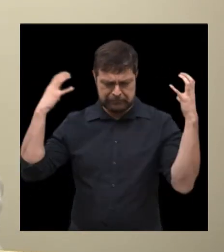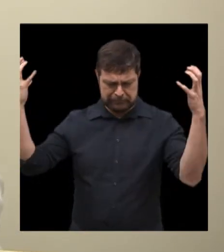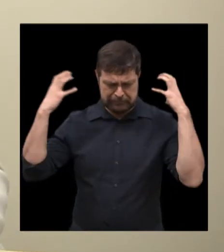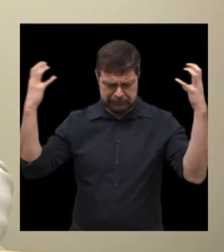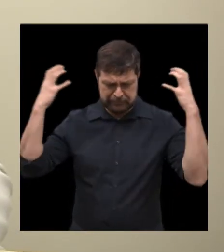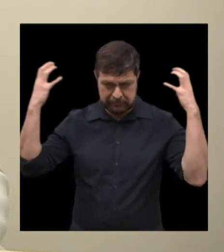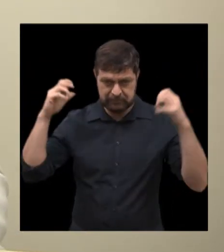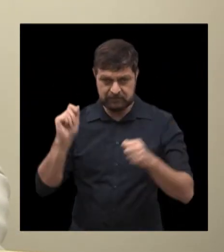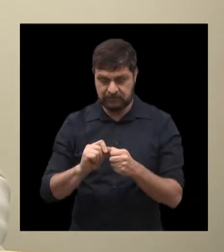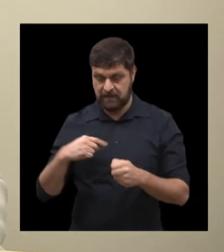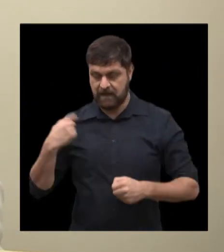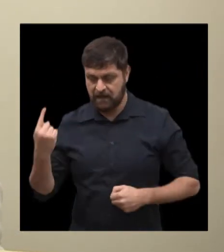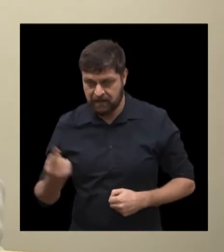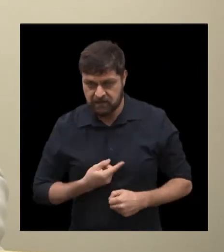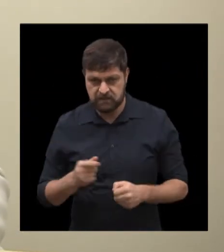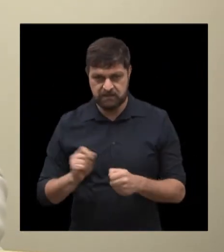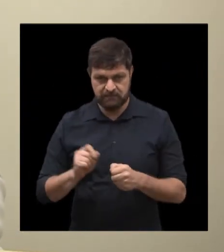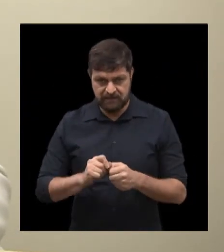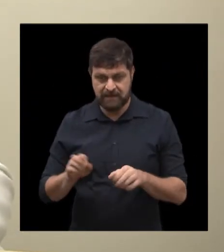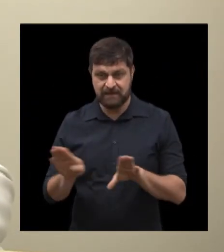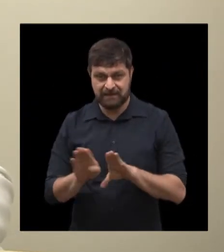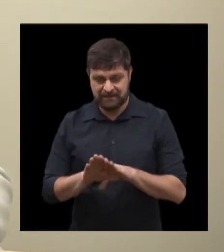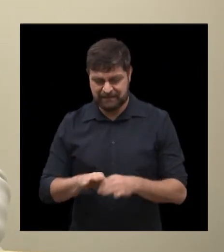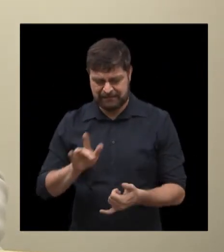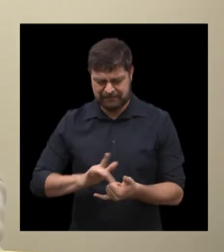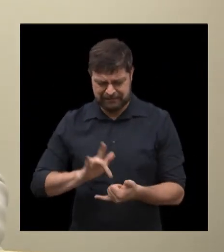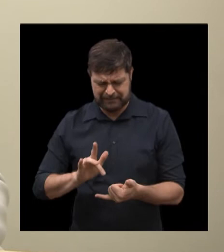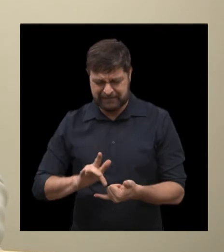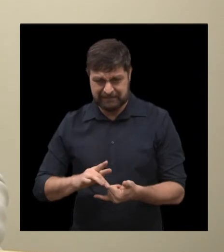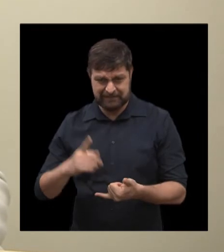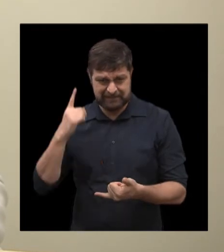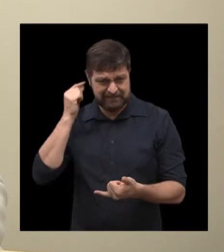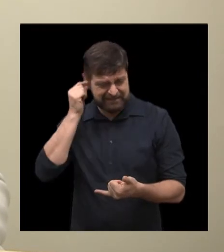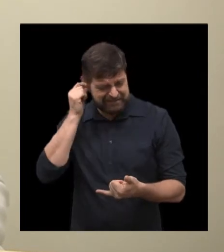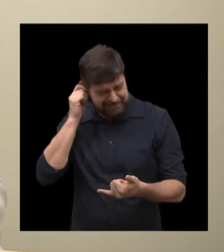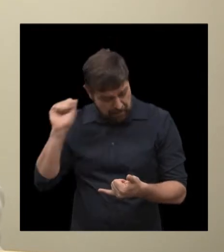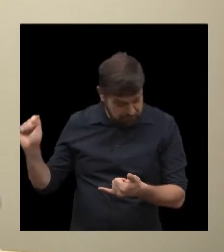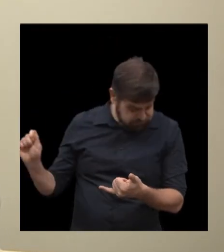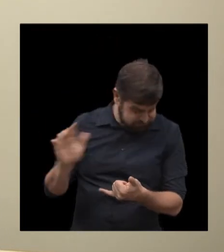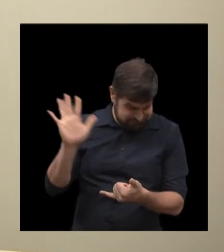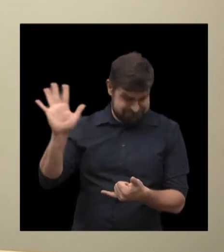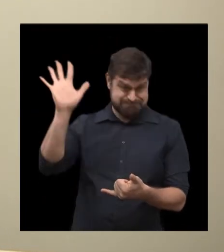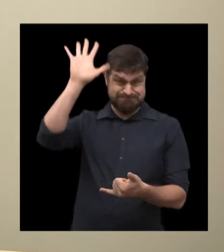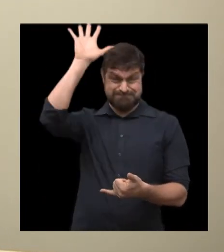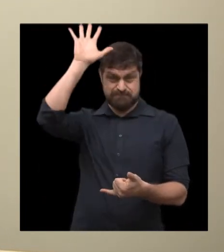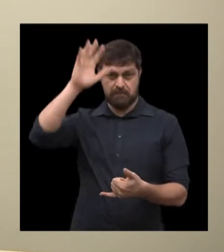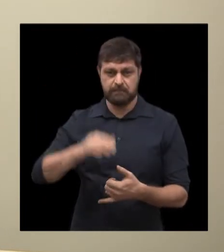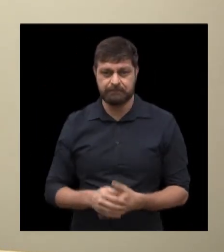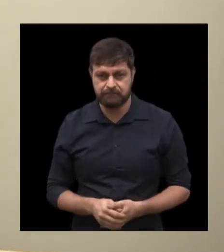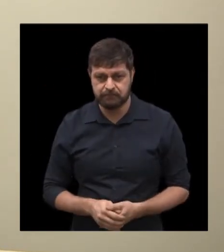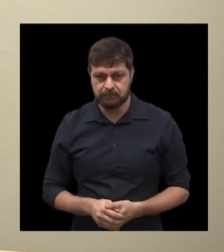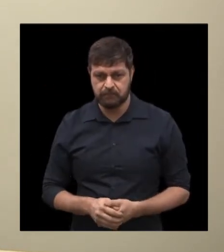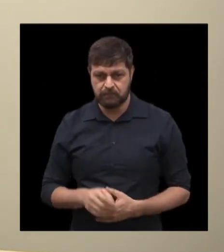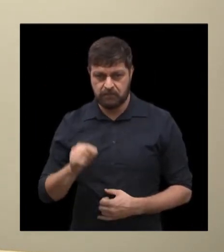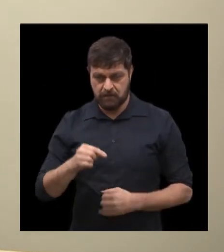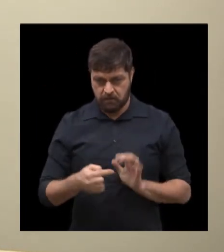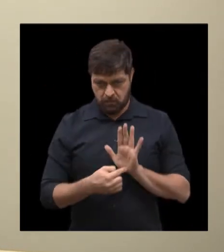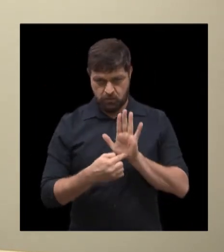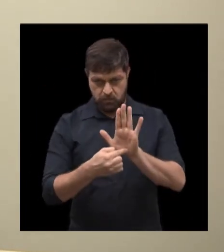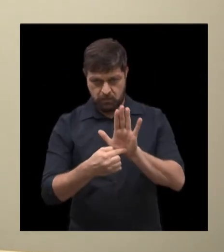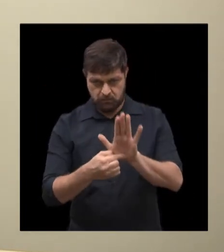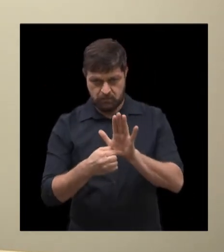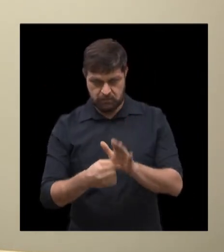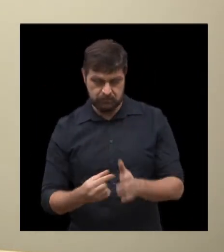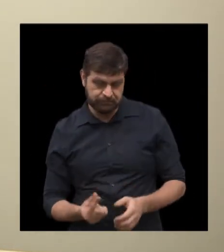Então isso faz com que a gente deixe o sinal do celular, do radinho cada vez mais alto. Então esse tipo de fone que a